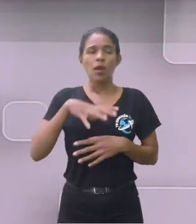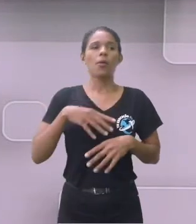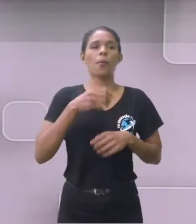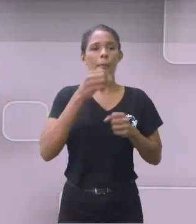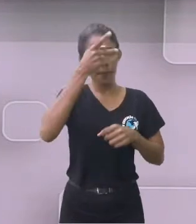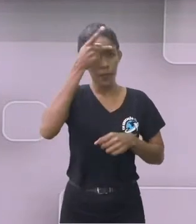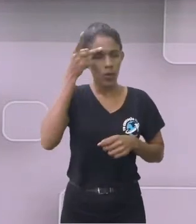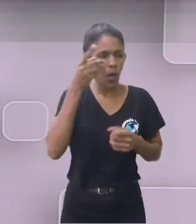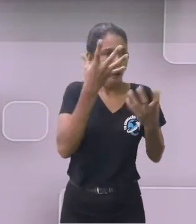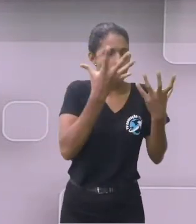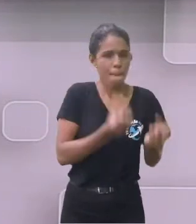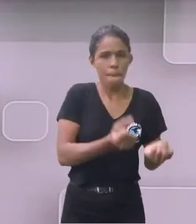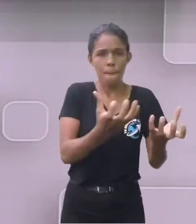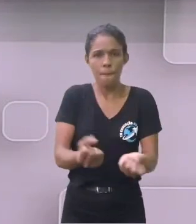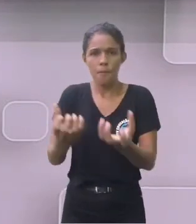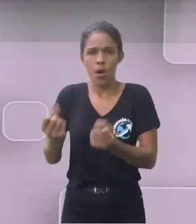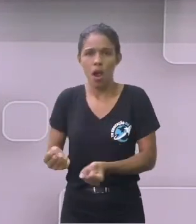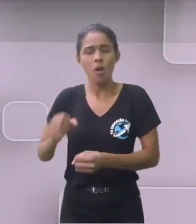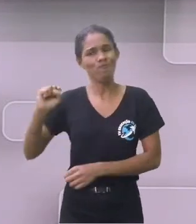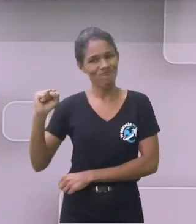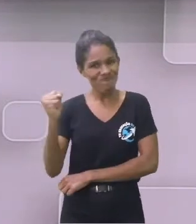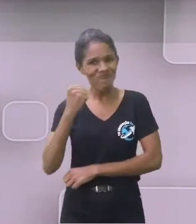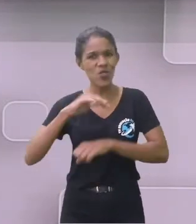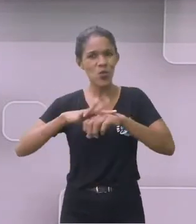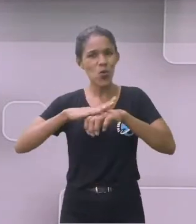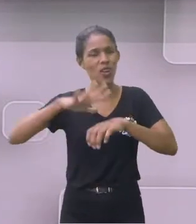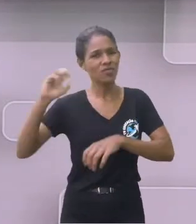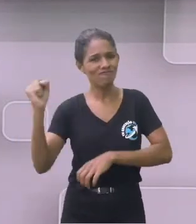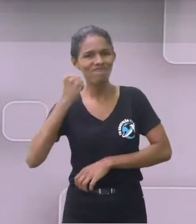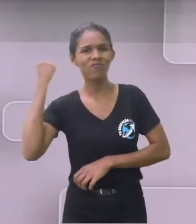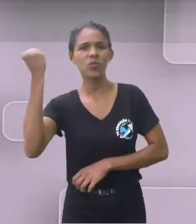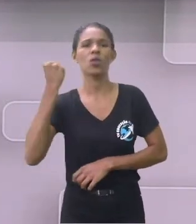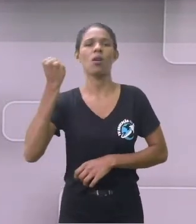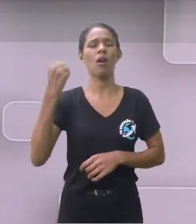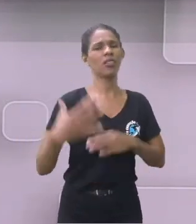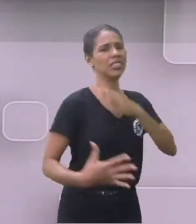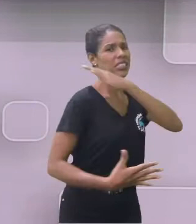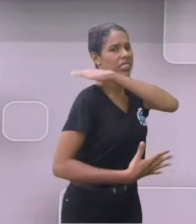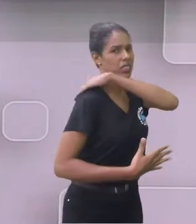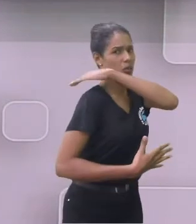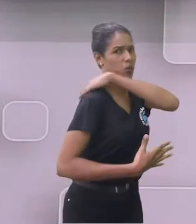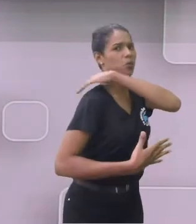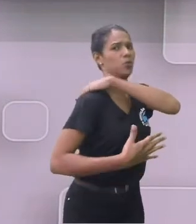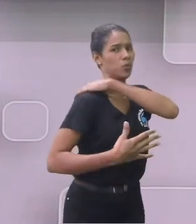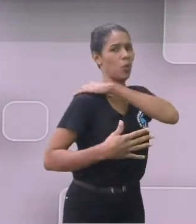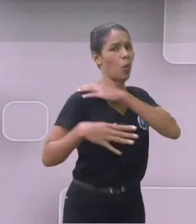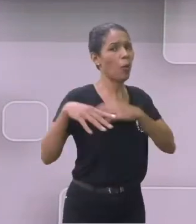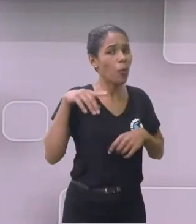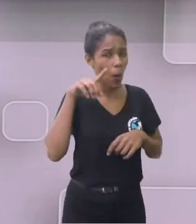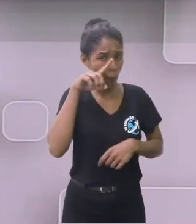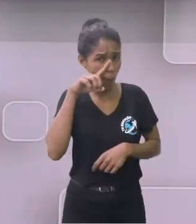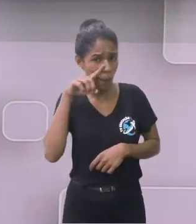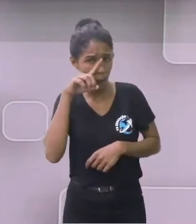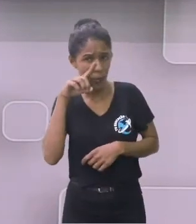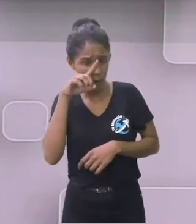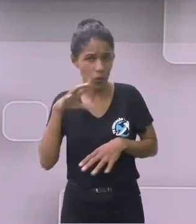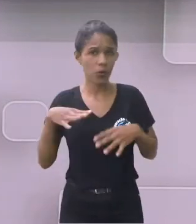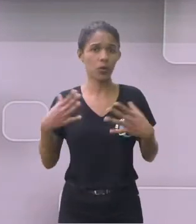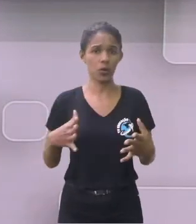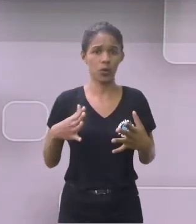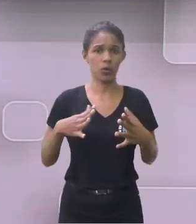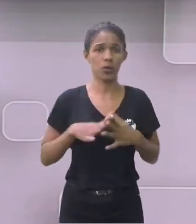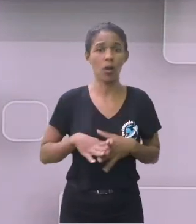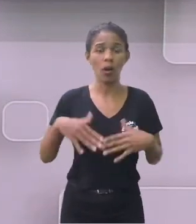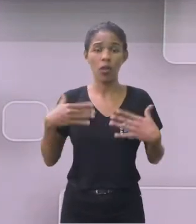grave, atingindo principalmente os pulmões, podendo gerar inflamação no órgão e obstrução de vasos sanguíneos,